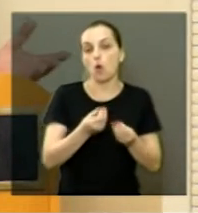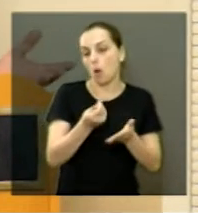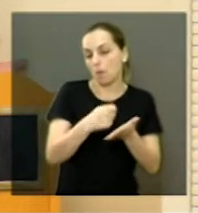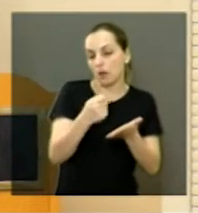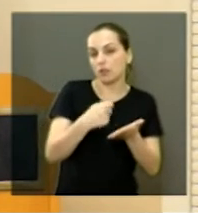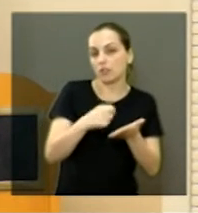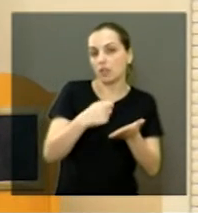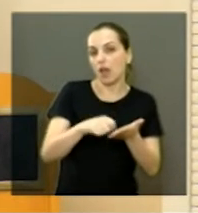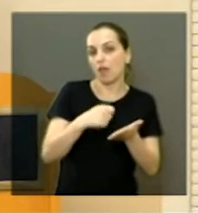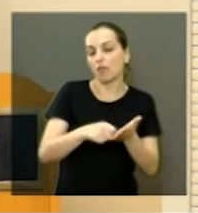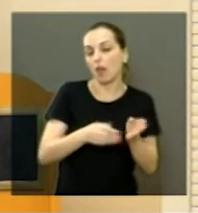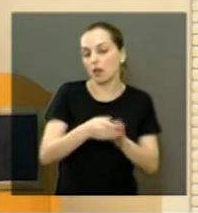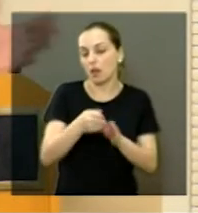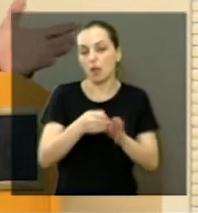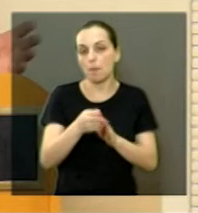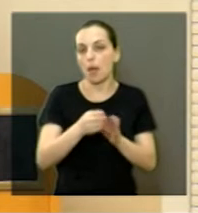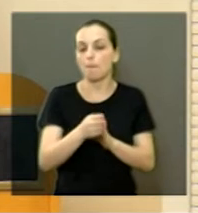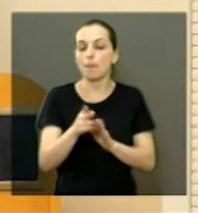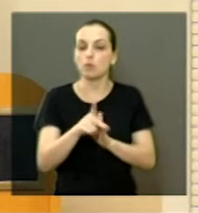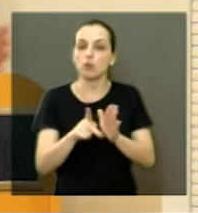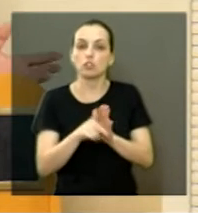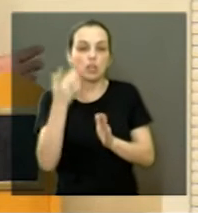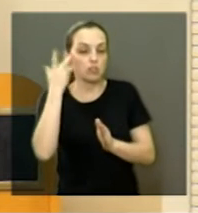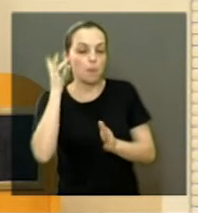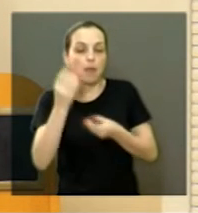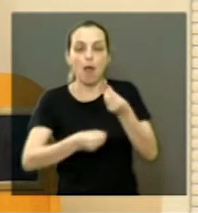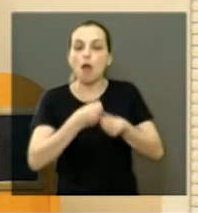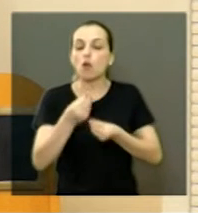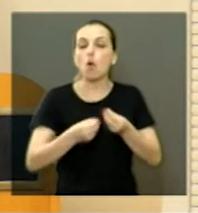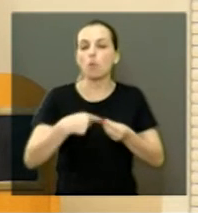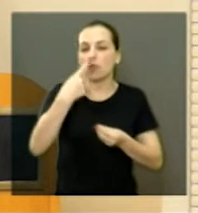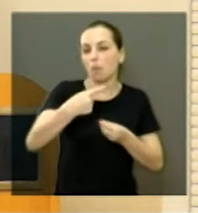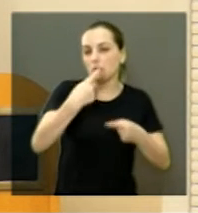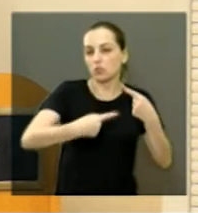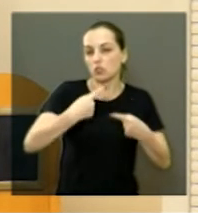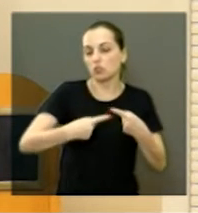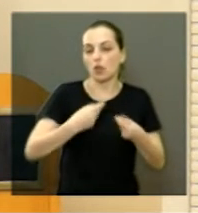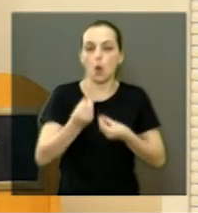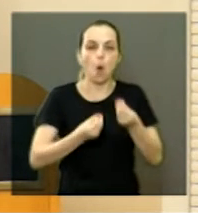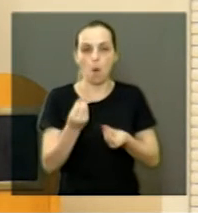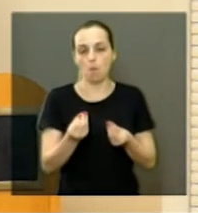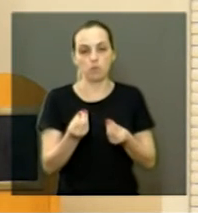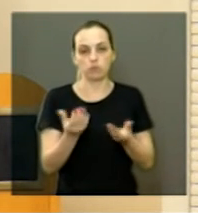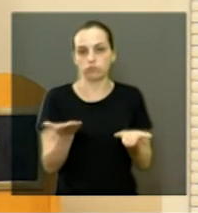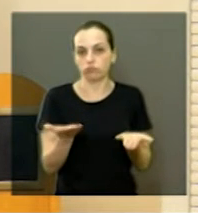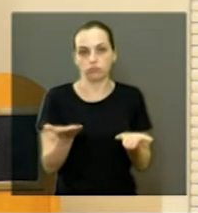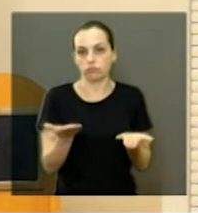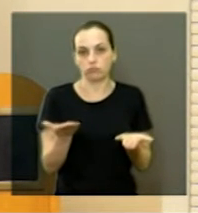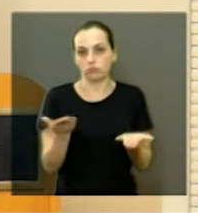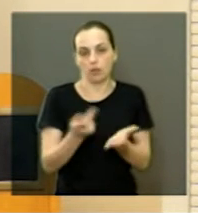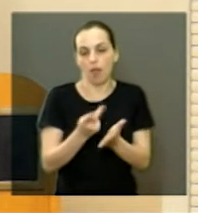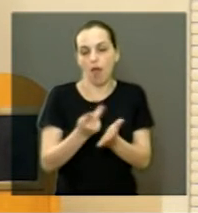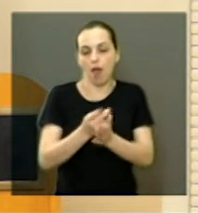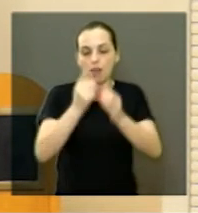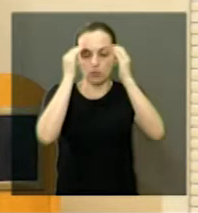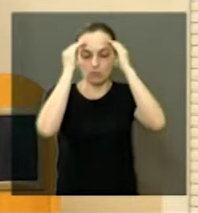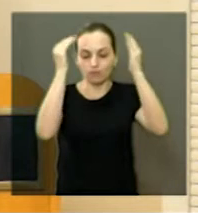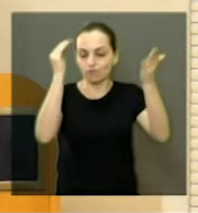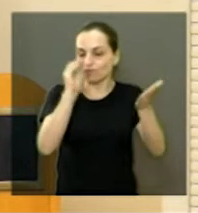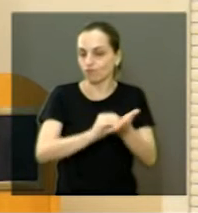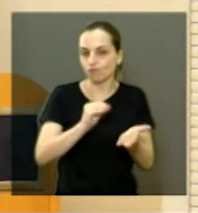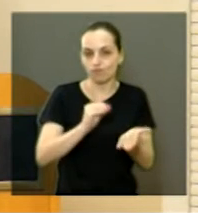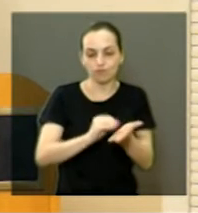para colocar encaminhamento de projeto a não sabia e escute depois o gent que que é isso né é falta de respeito para os